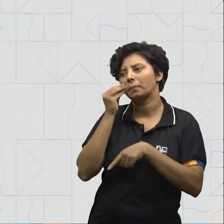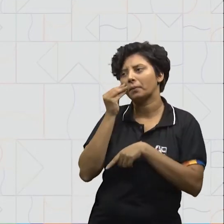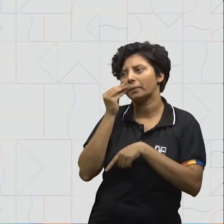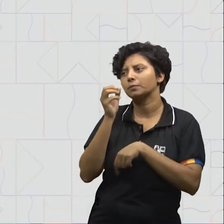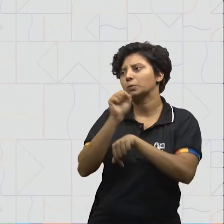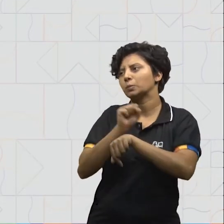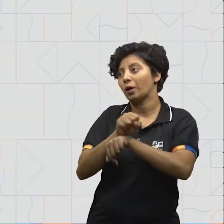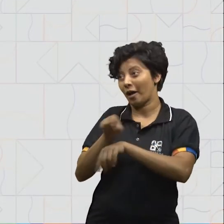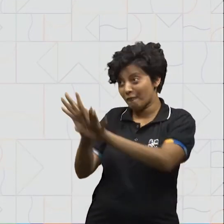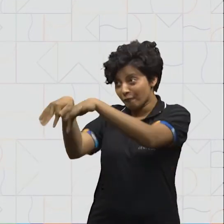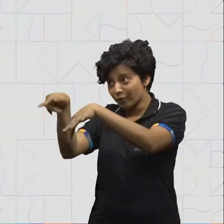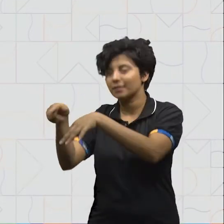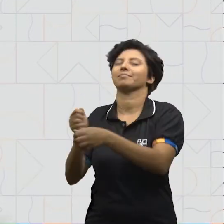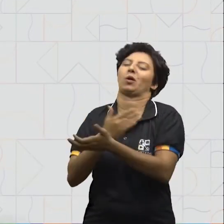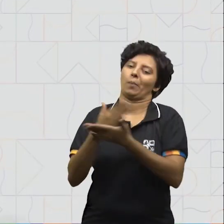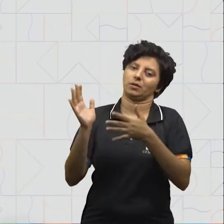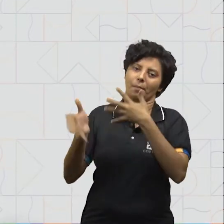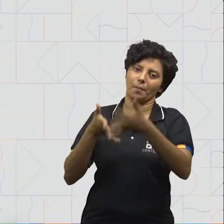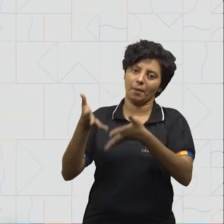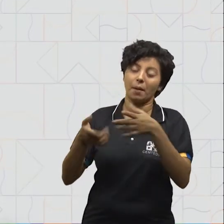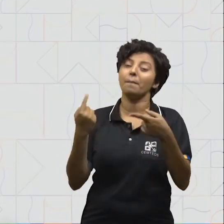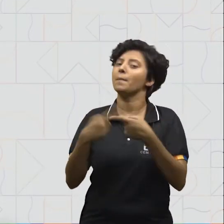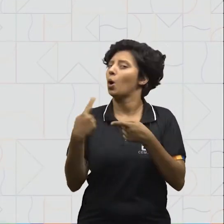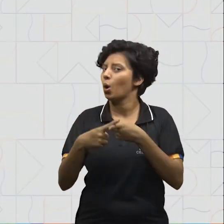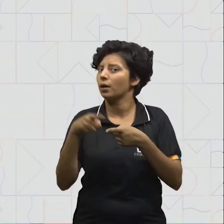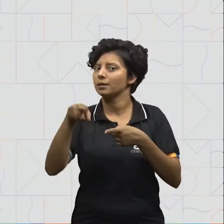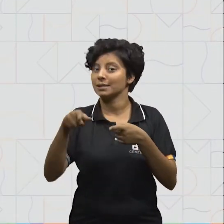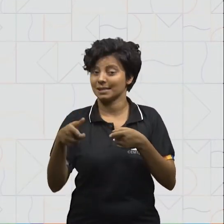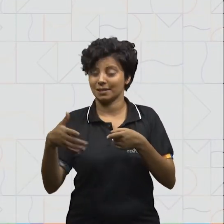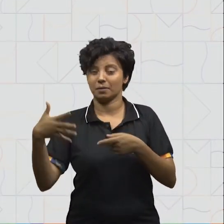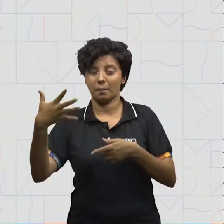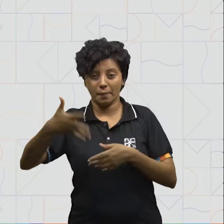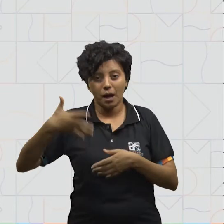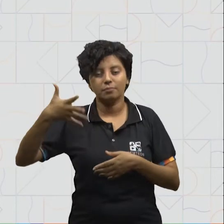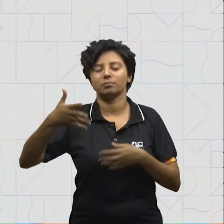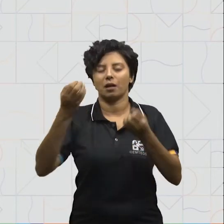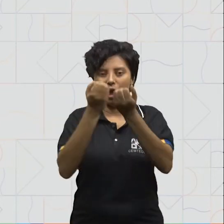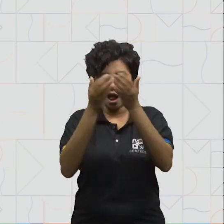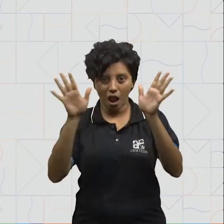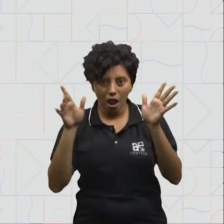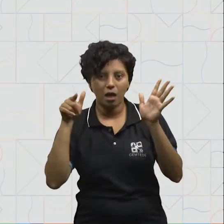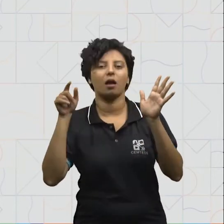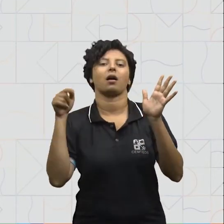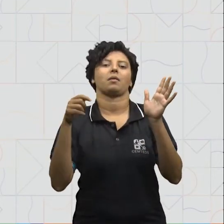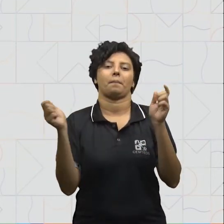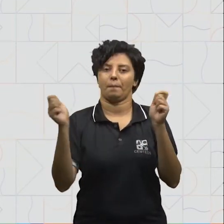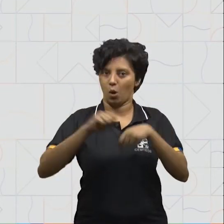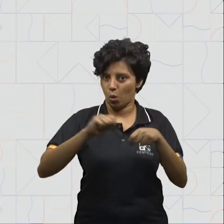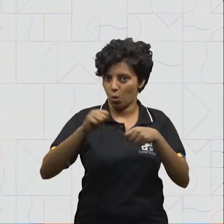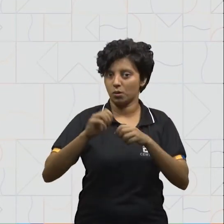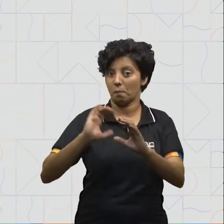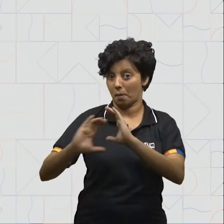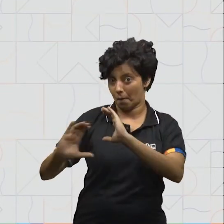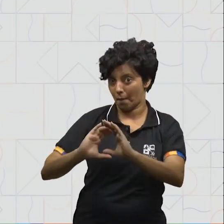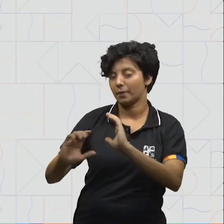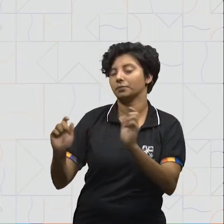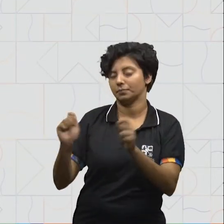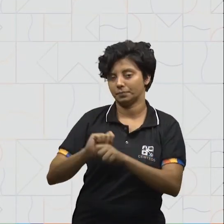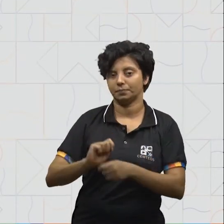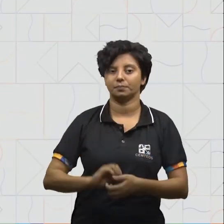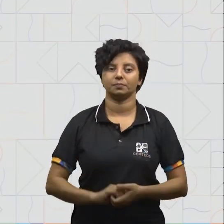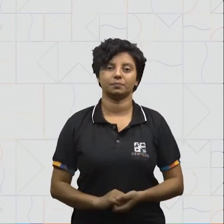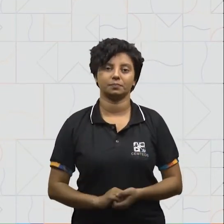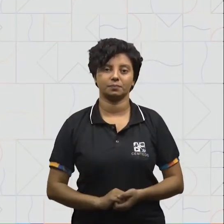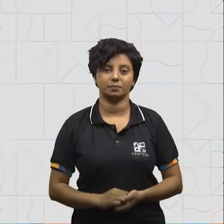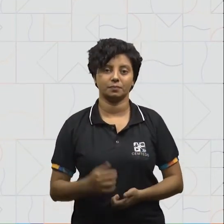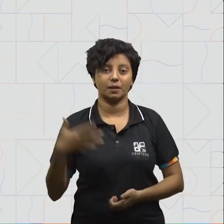duas calamos para que, assim, a mensagem que estávamos transmitindo, através dessa conversação espontânea, fosse dada.